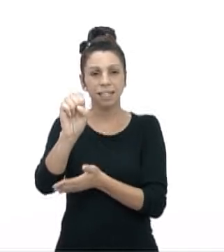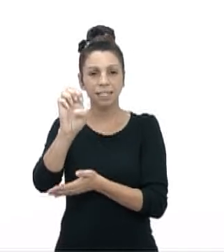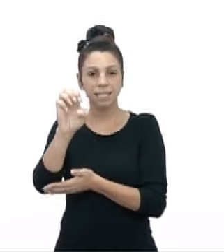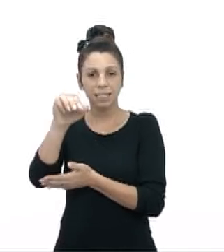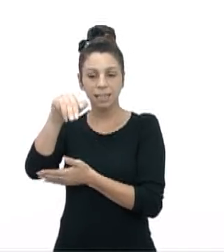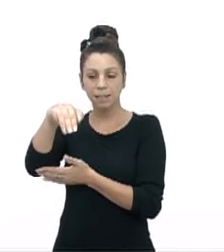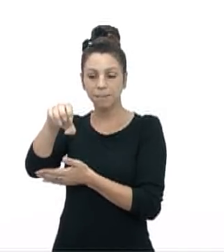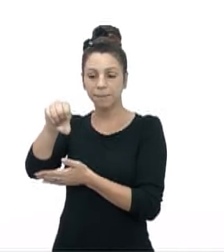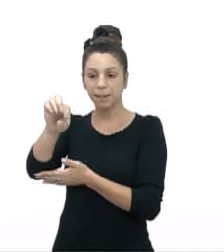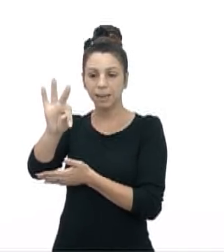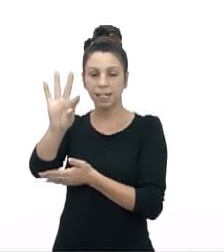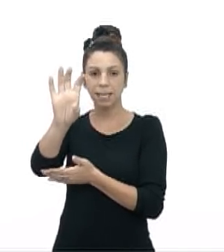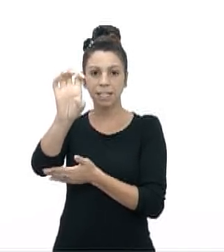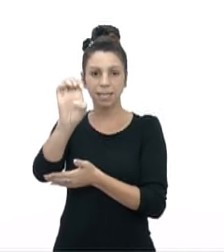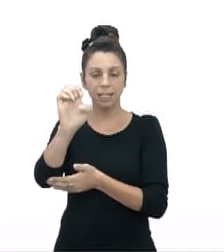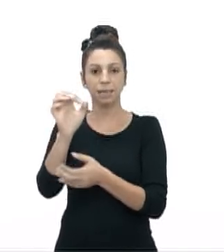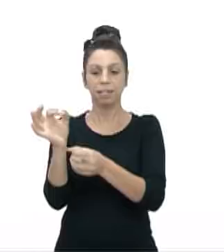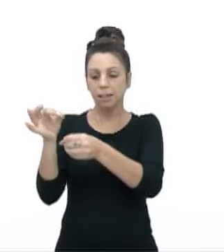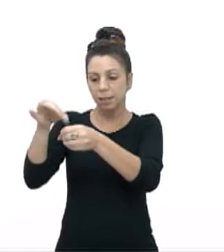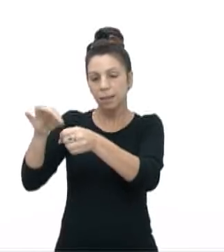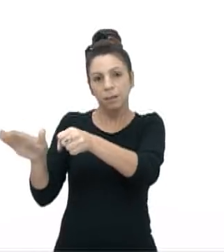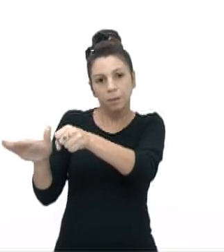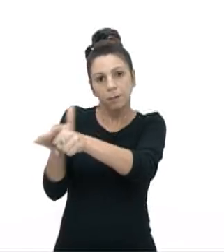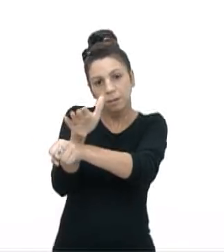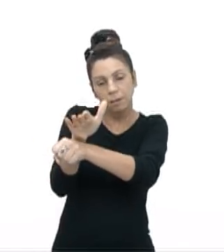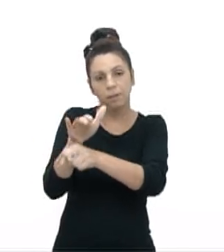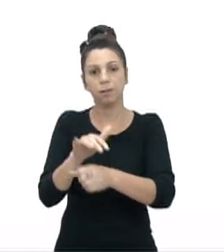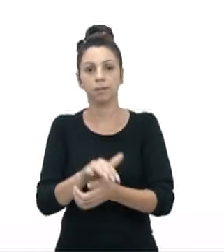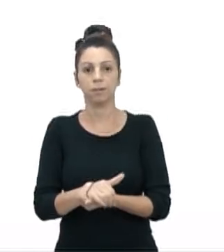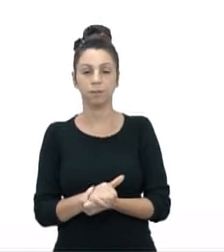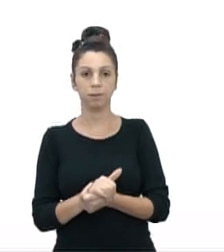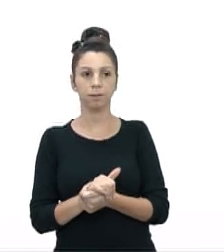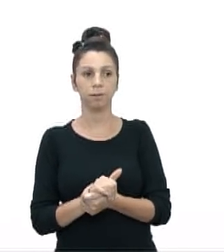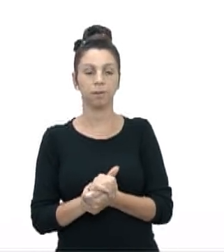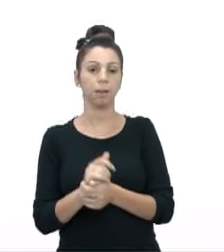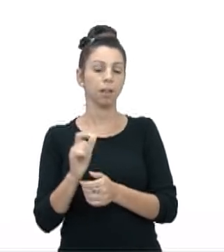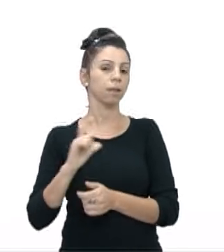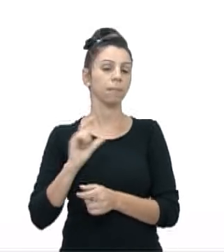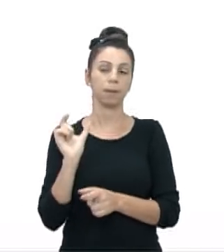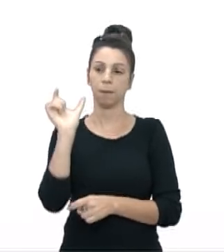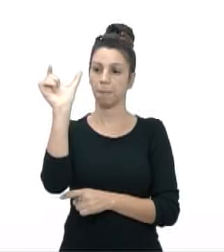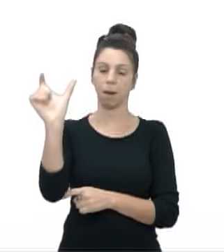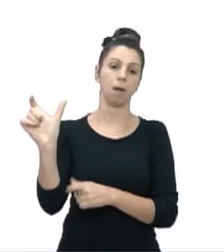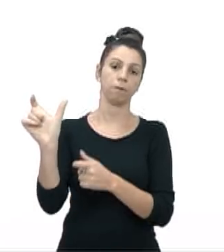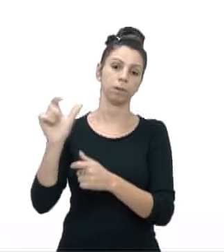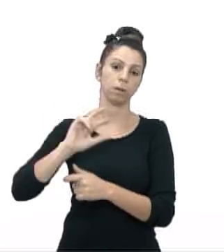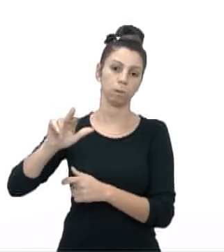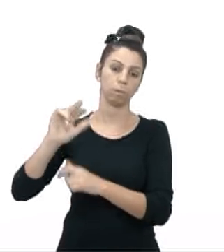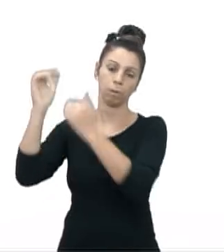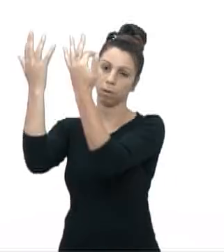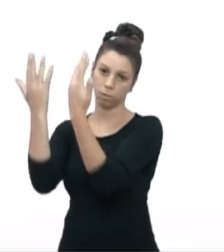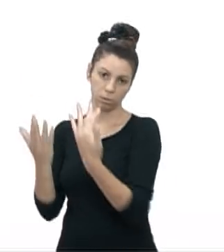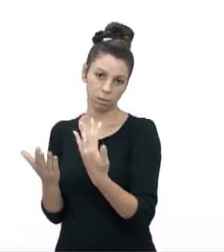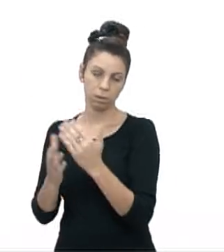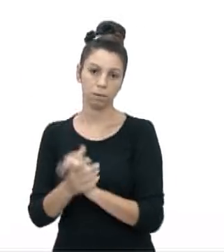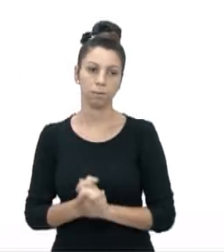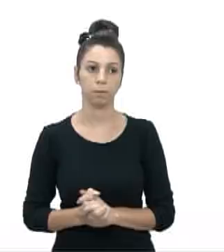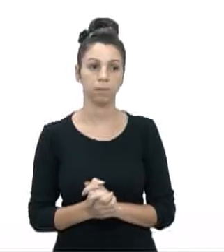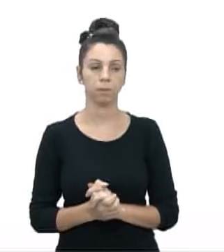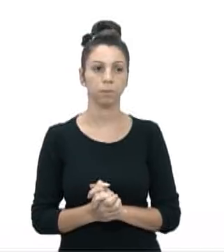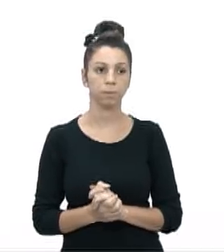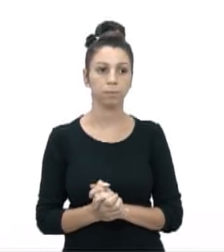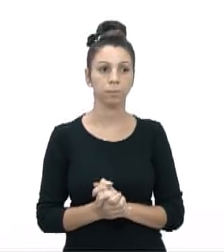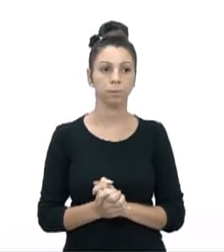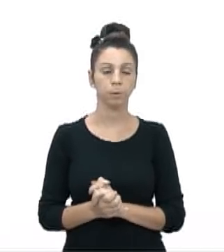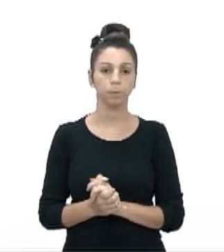algumas palavras ali que a gente não vai analisar pormenorizadamente nesse folder, certo? Na parte